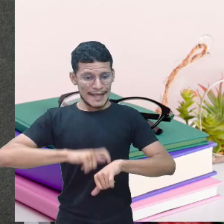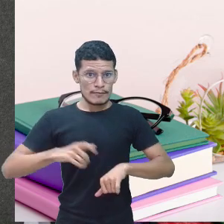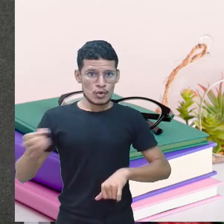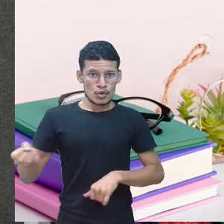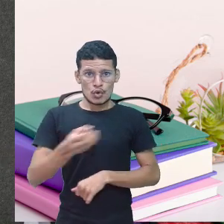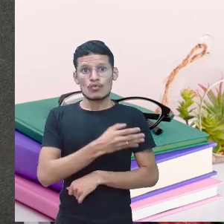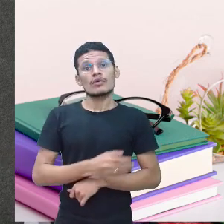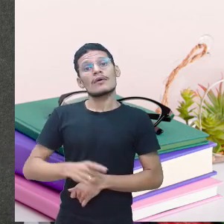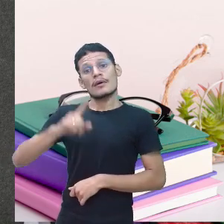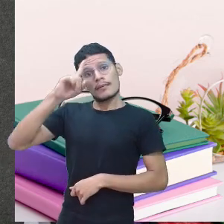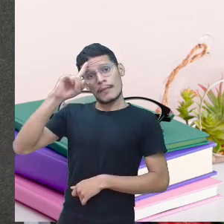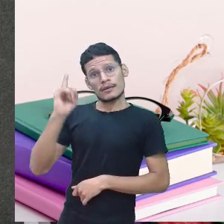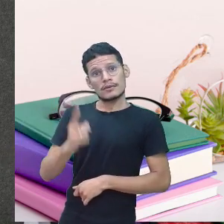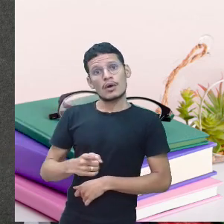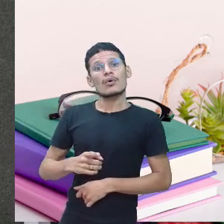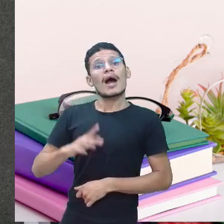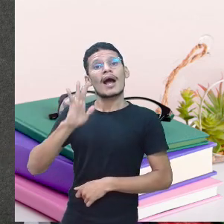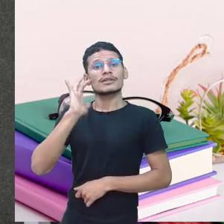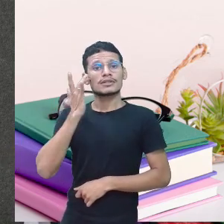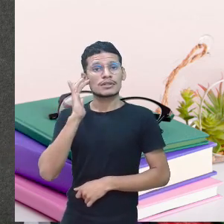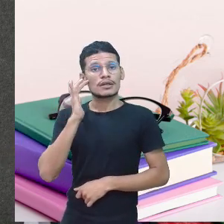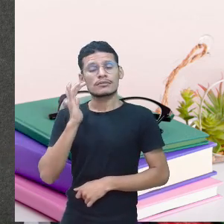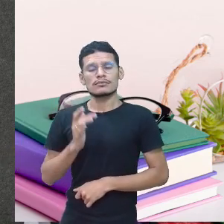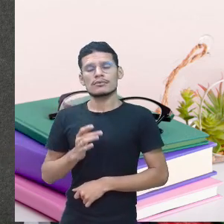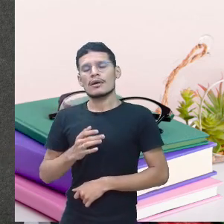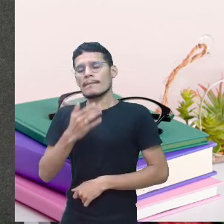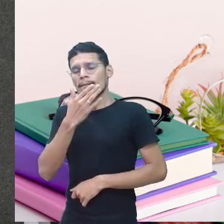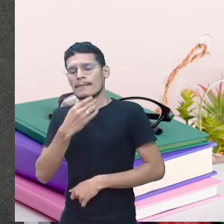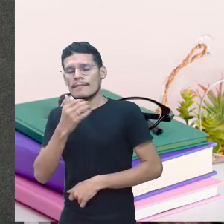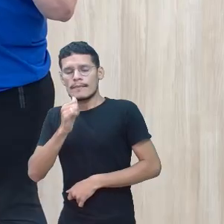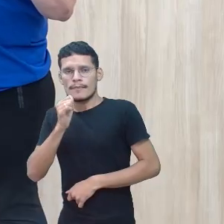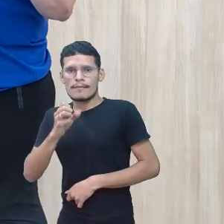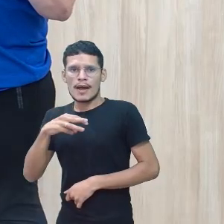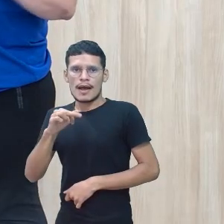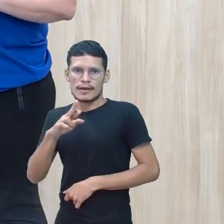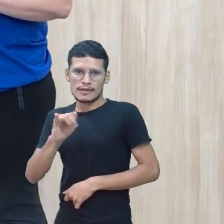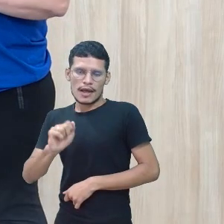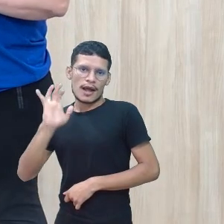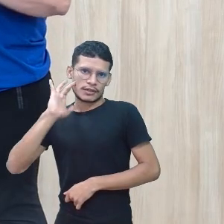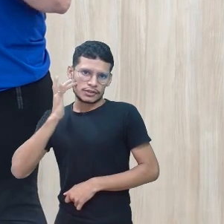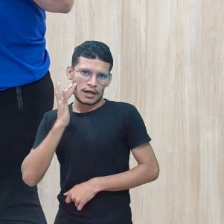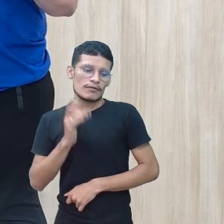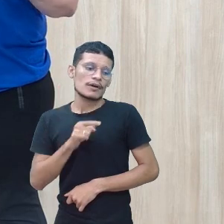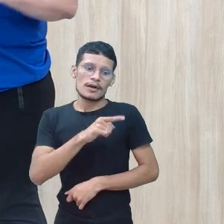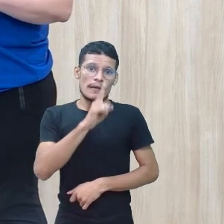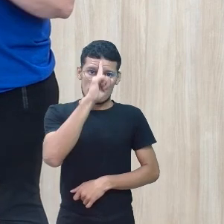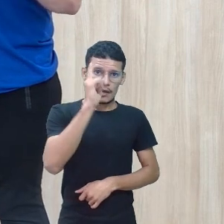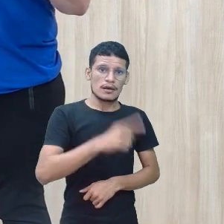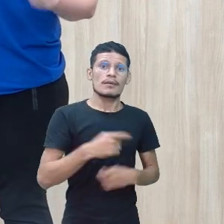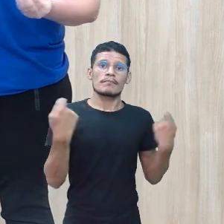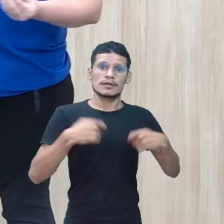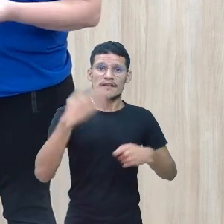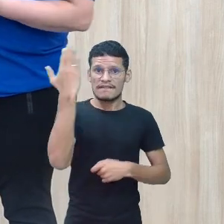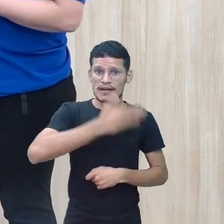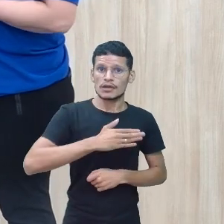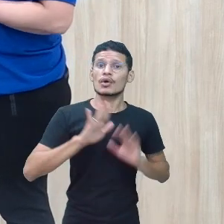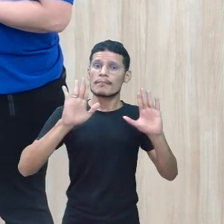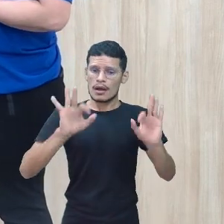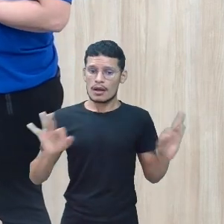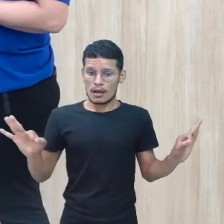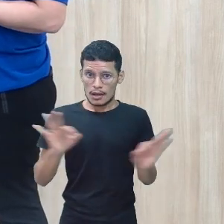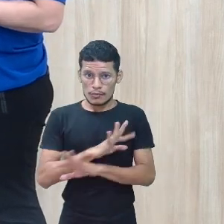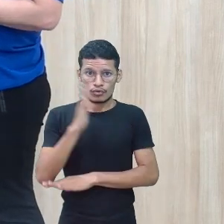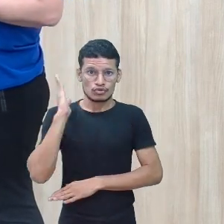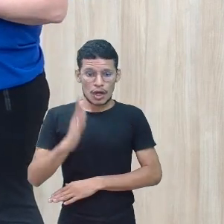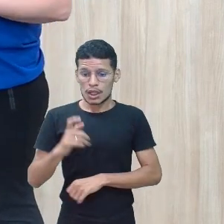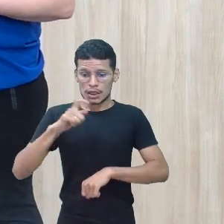que o patrão devia usar fato. Então, foi encerrado, não é? Um tempo que nós não sabemos qual, dentro